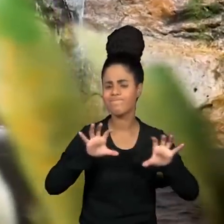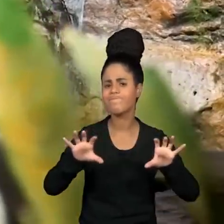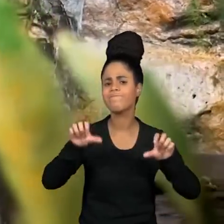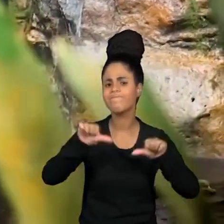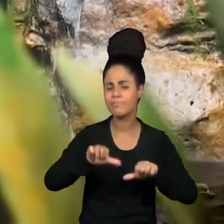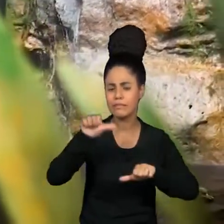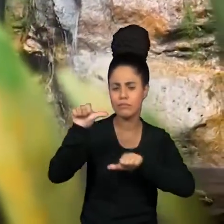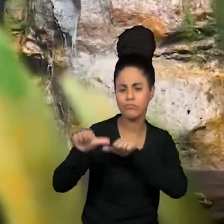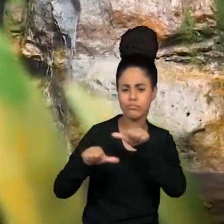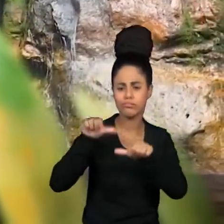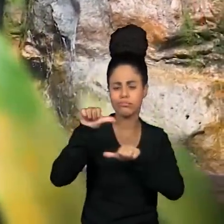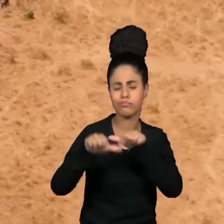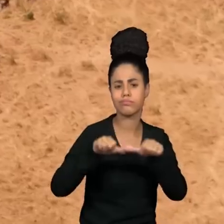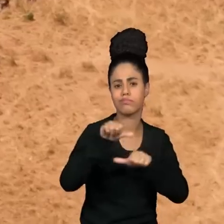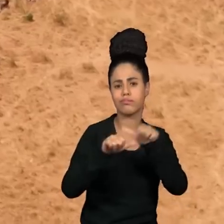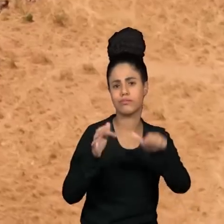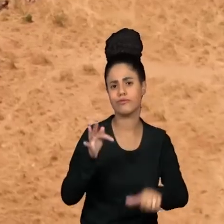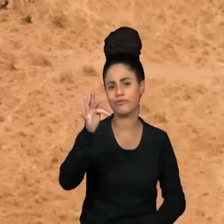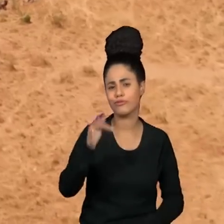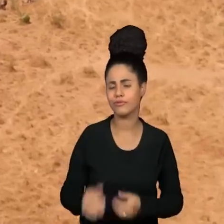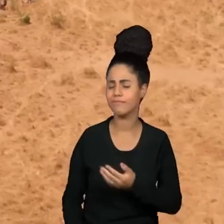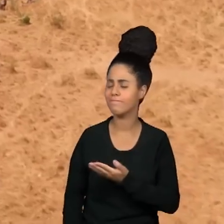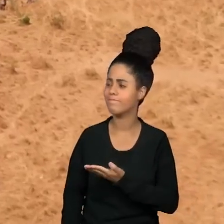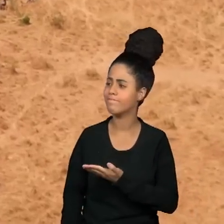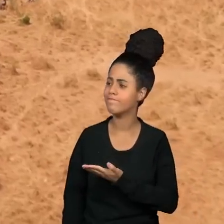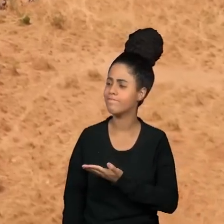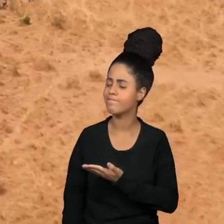alterações antrópicas do futuro.